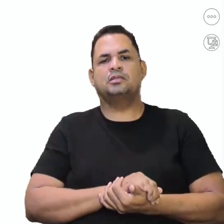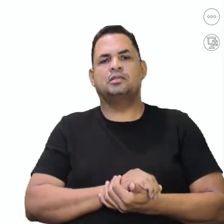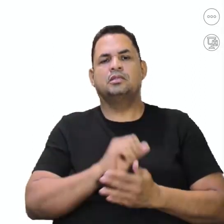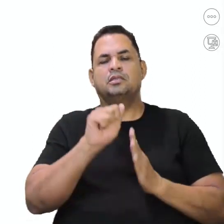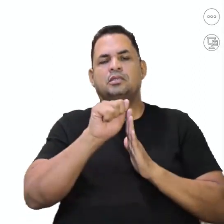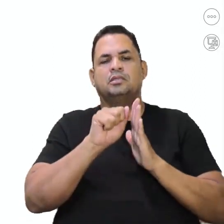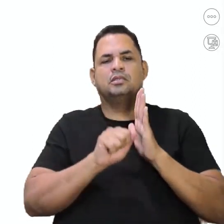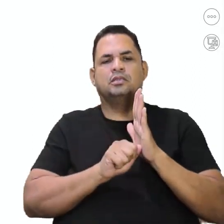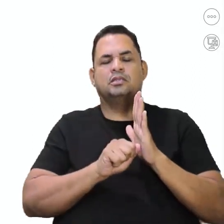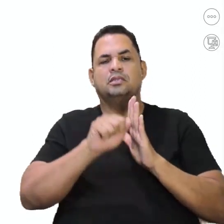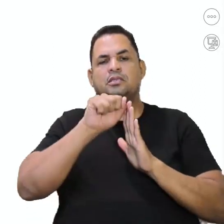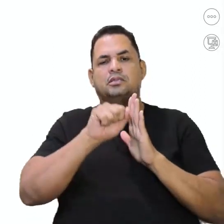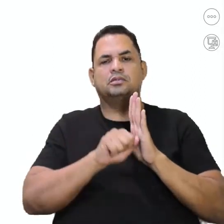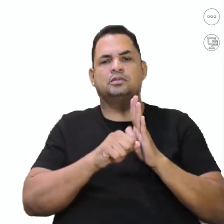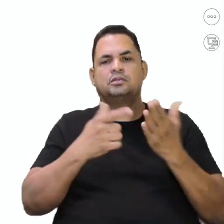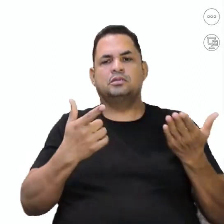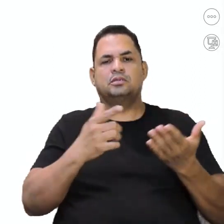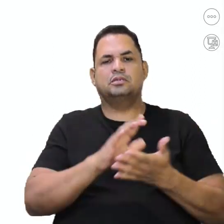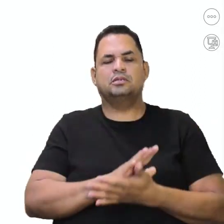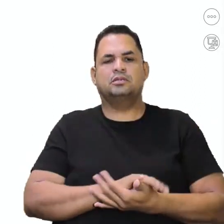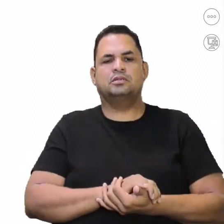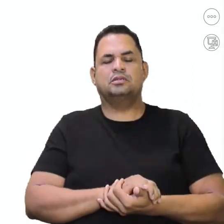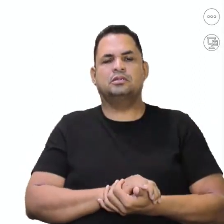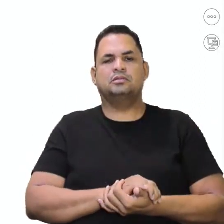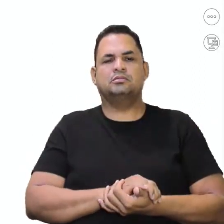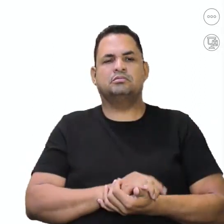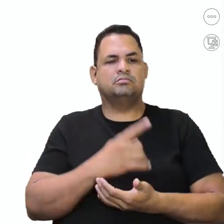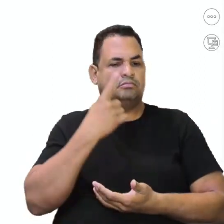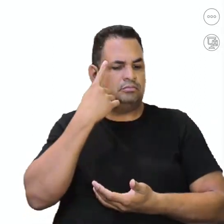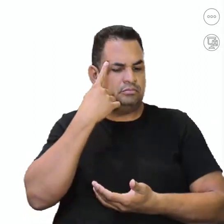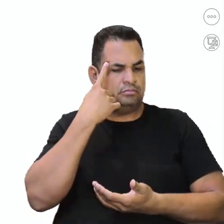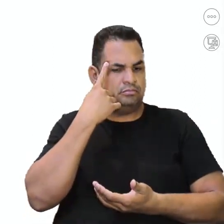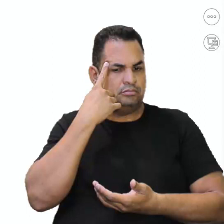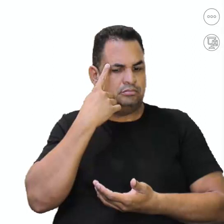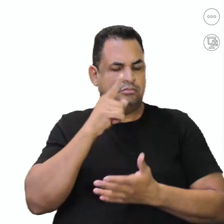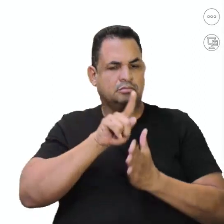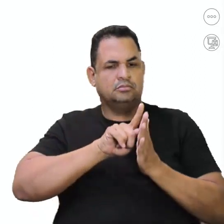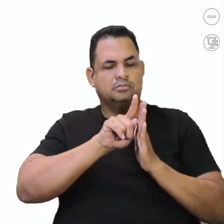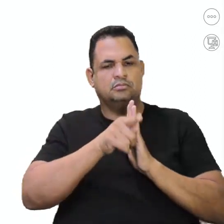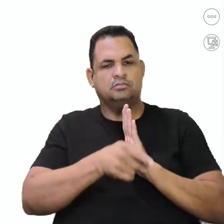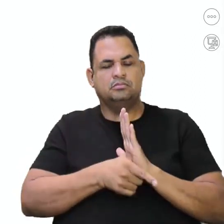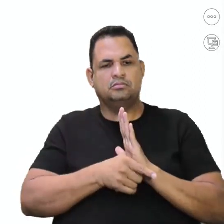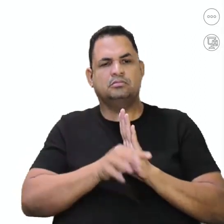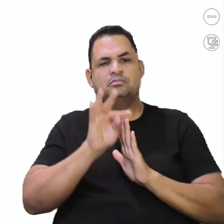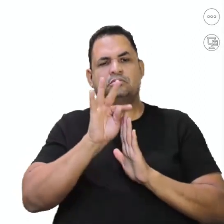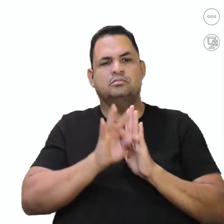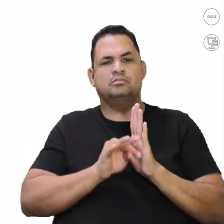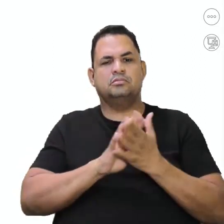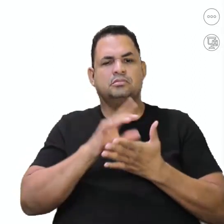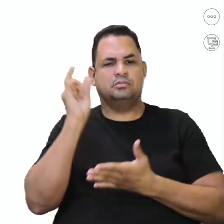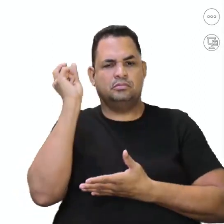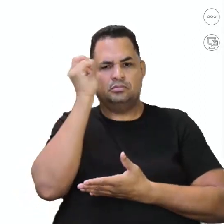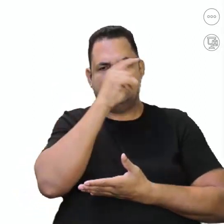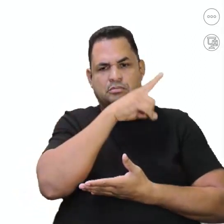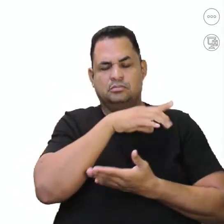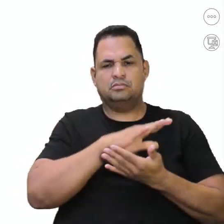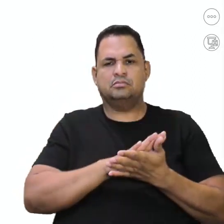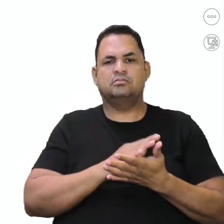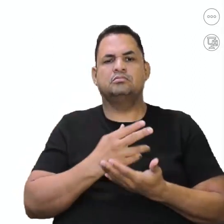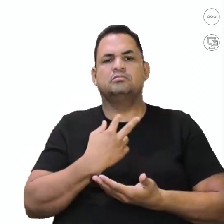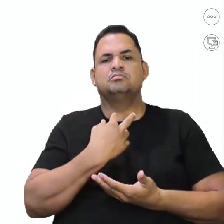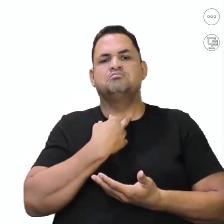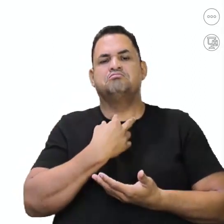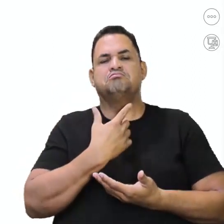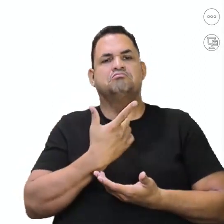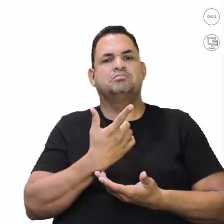o artigo. Eu, particularmente, acho que esse gênero textual é um dos mais difíceis. Afinal de contas, ele